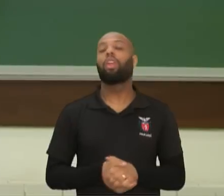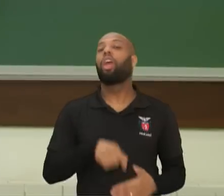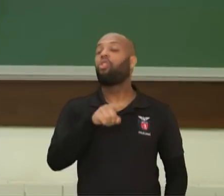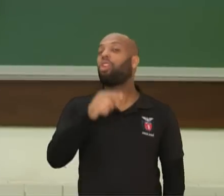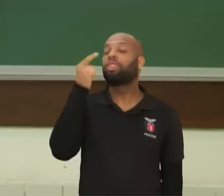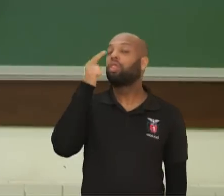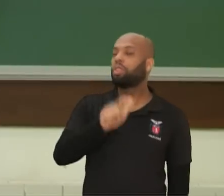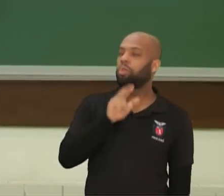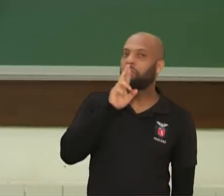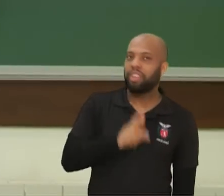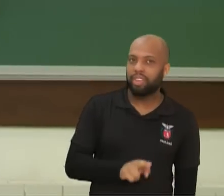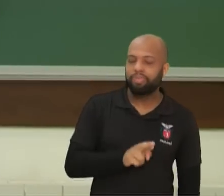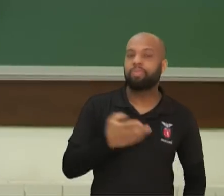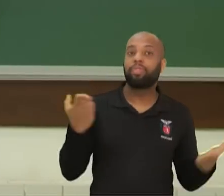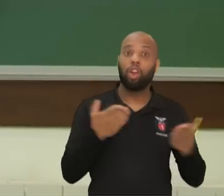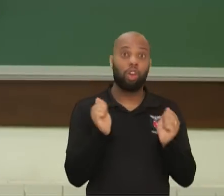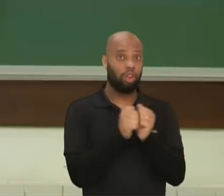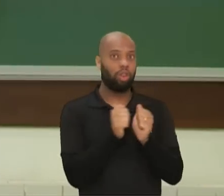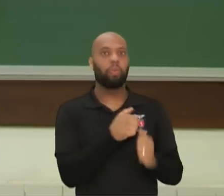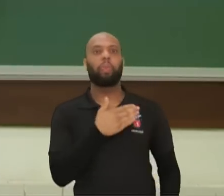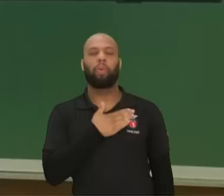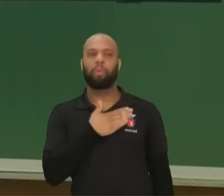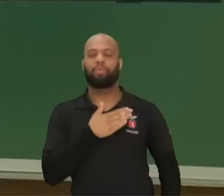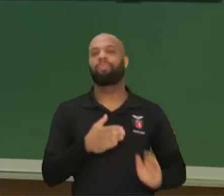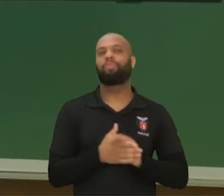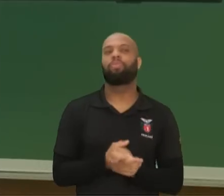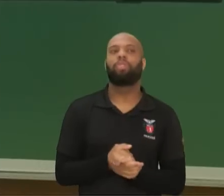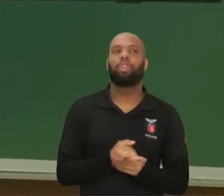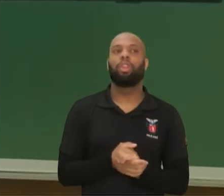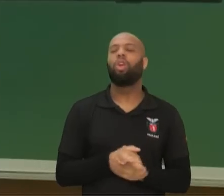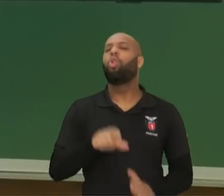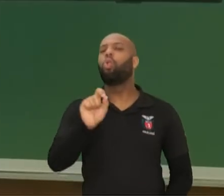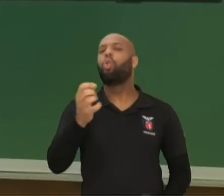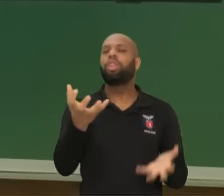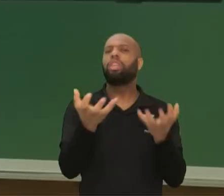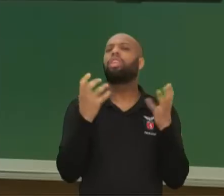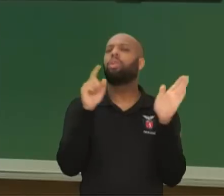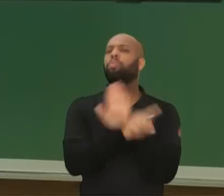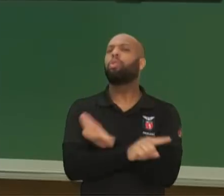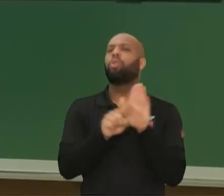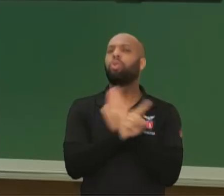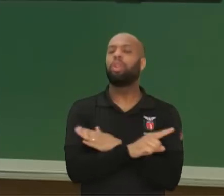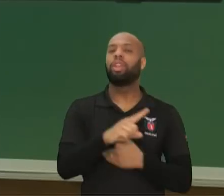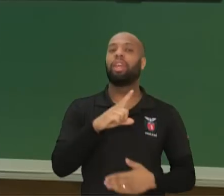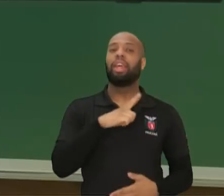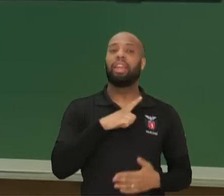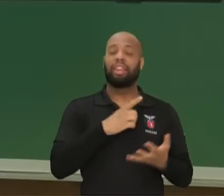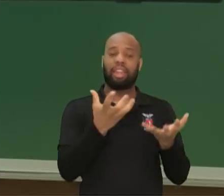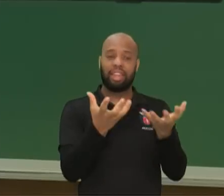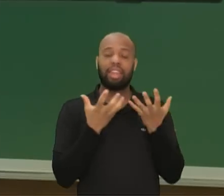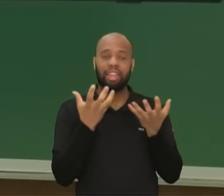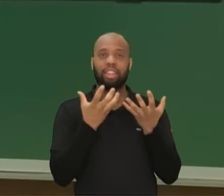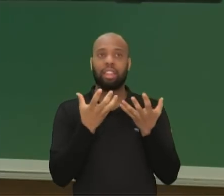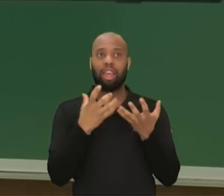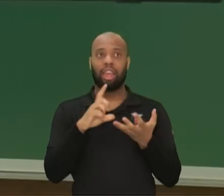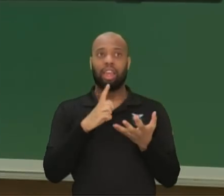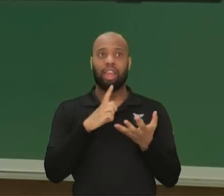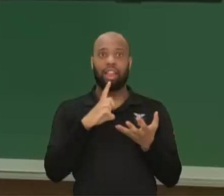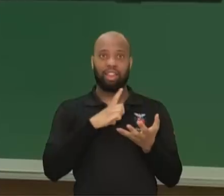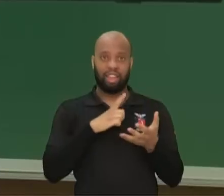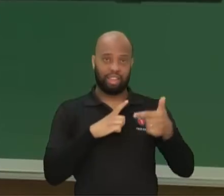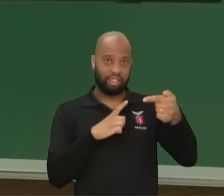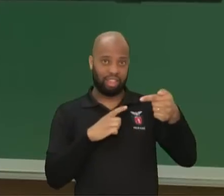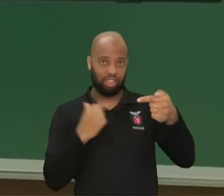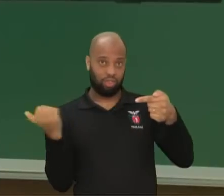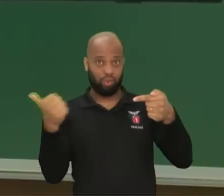Conseguiram, pessoal? Então, acompanhem com a professora. Então, o que eu quero? Certo? Um número maior, ó, sabendo que ele é maior que